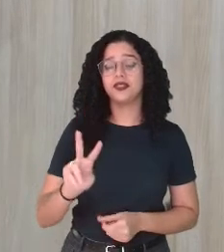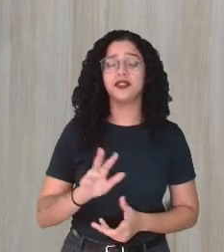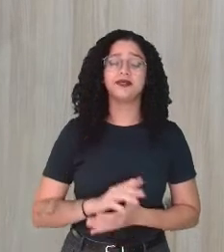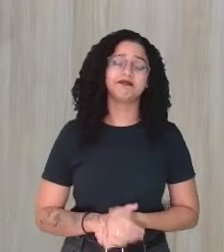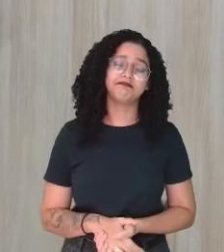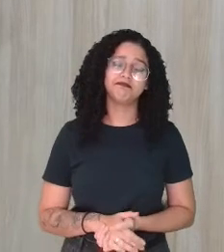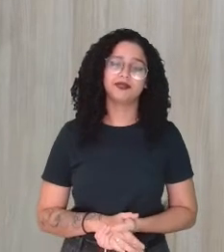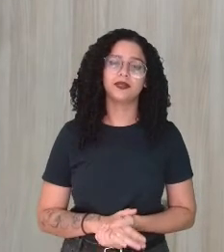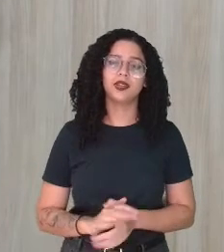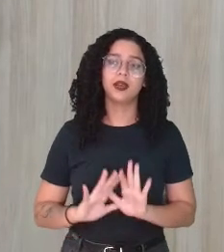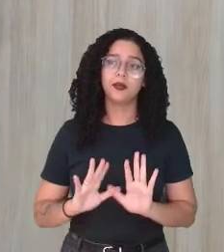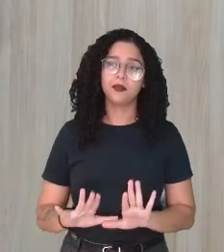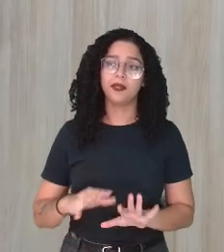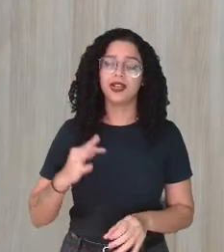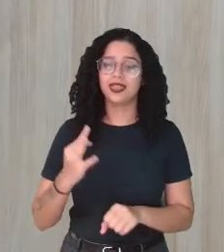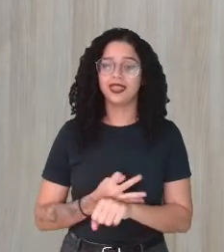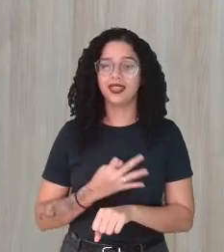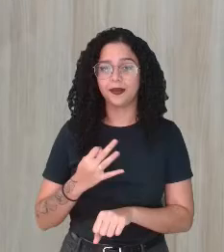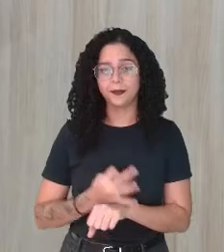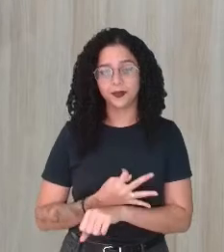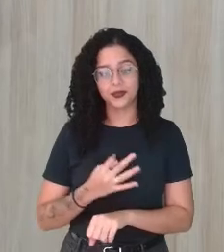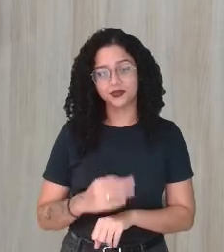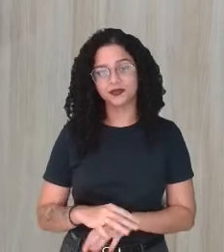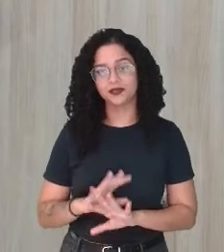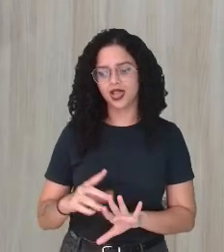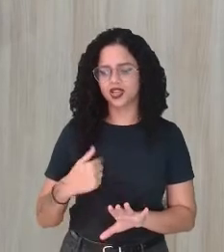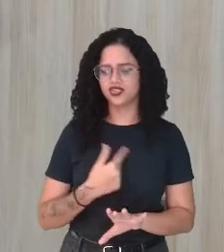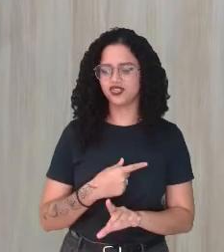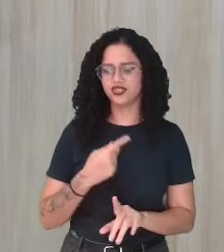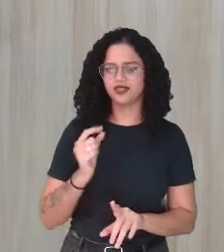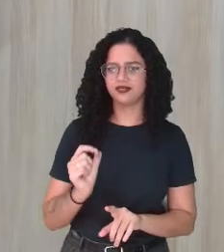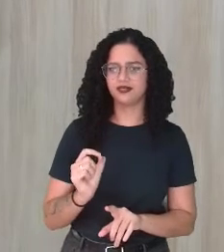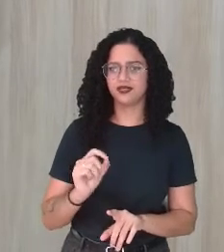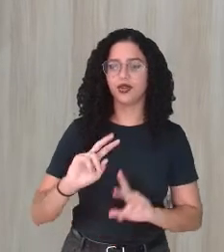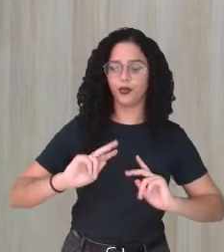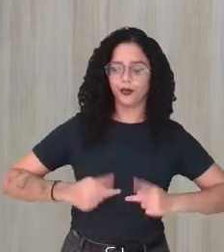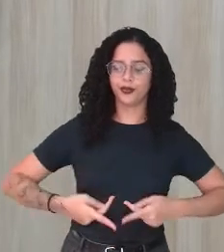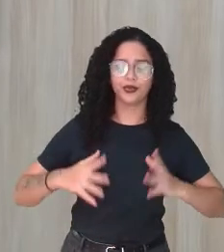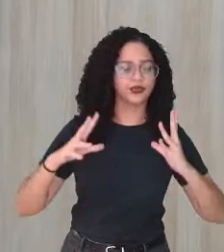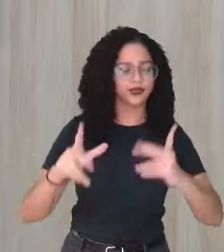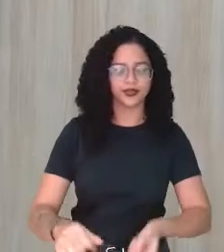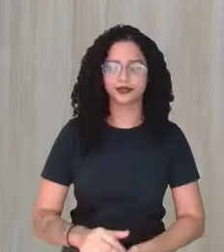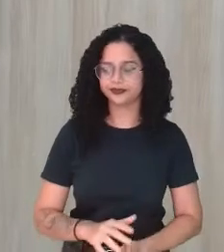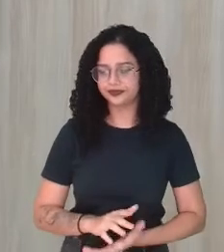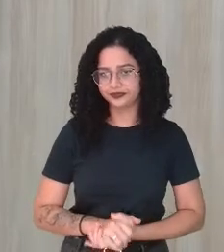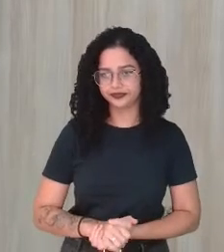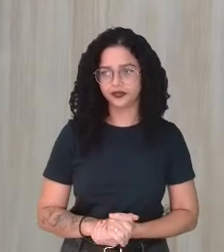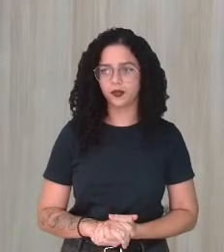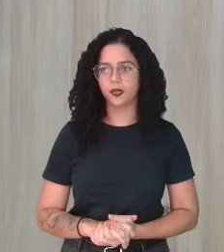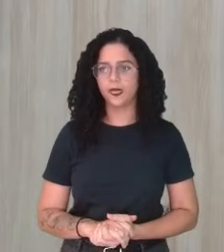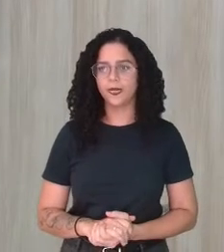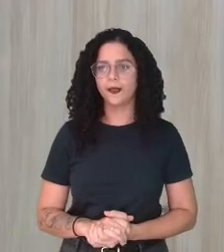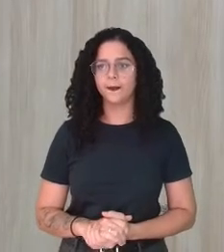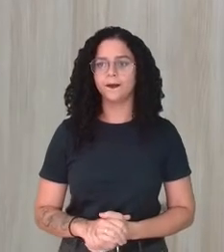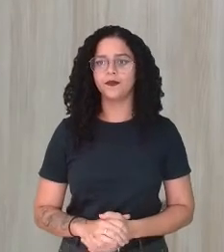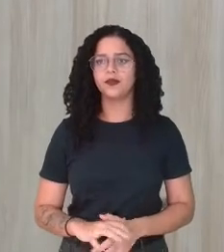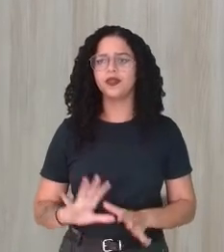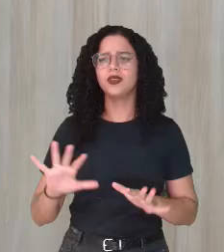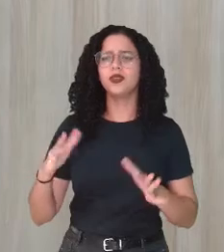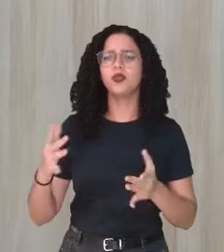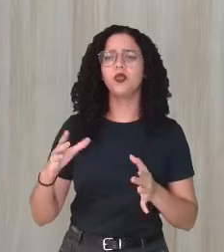gente, né, teima. Quando eu falo a gente, os seres humanos no geral, né, amores? Então,